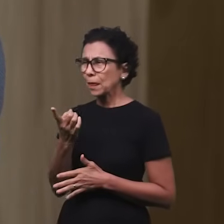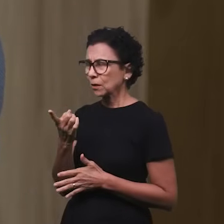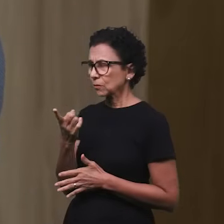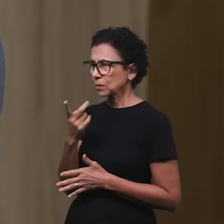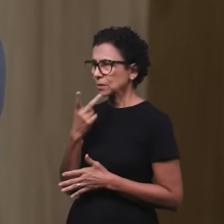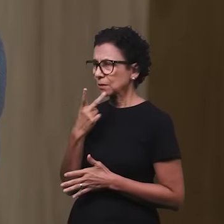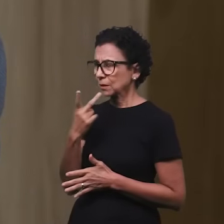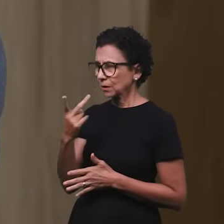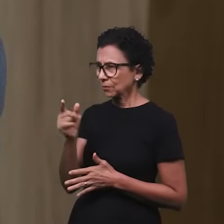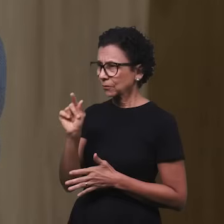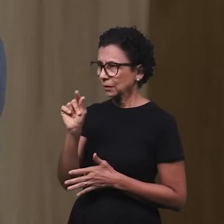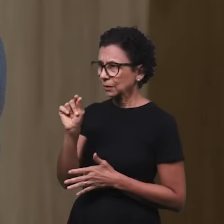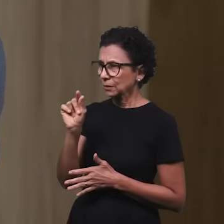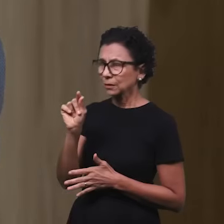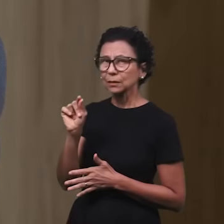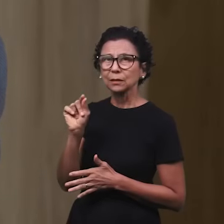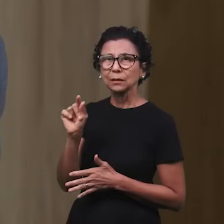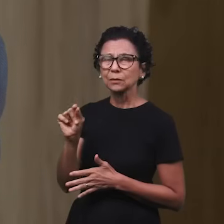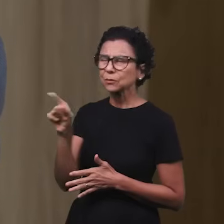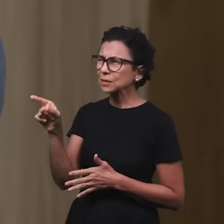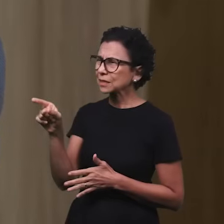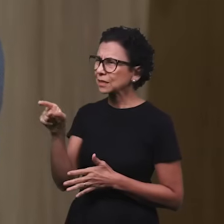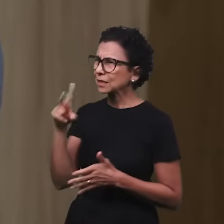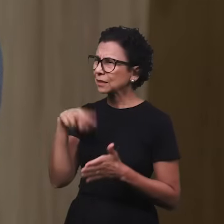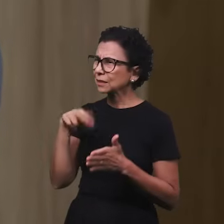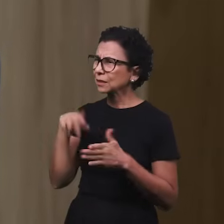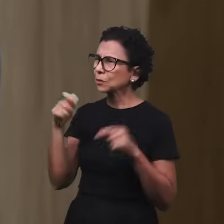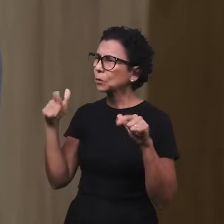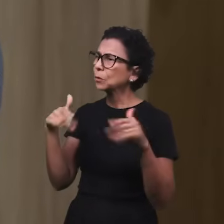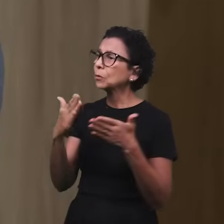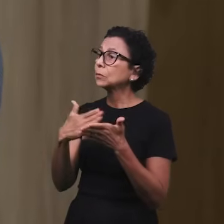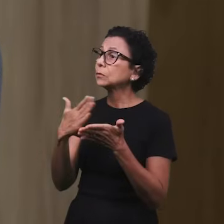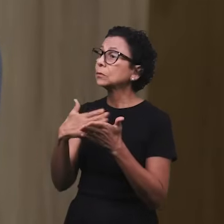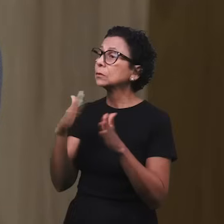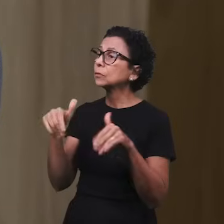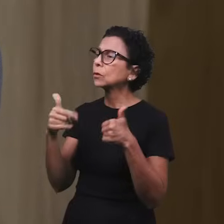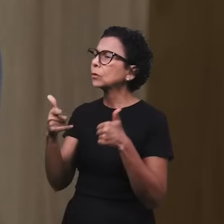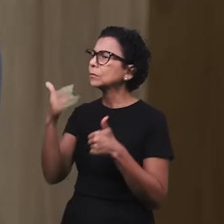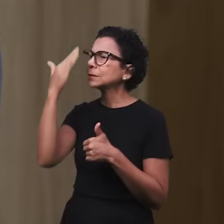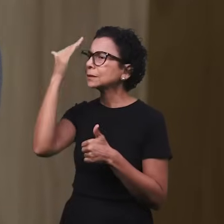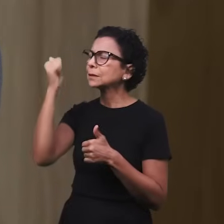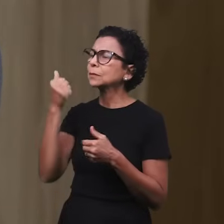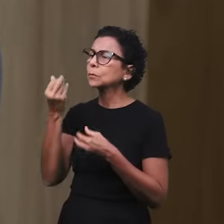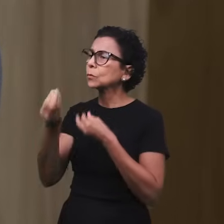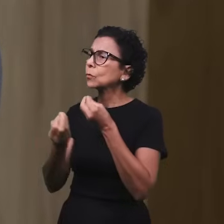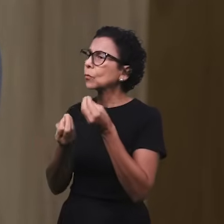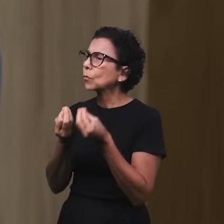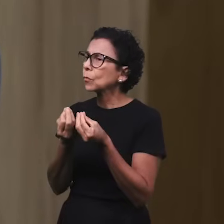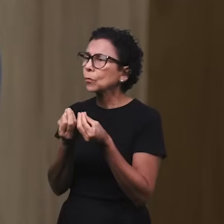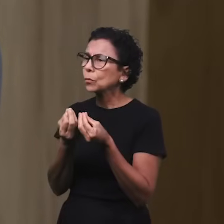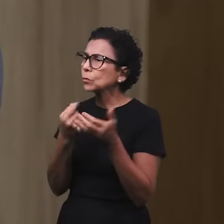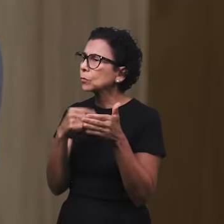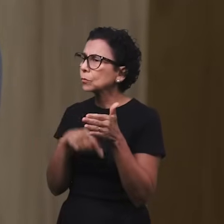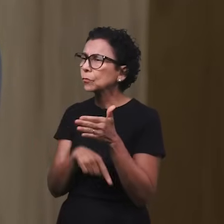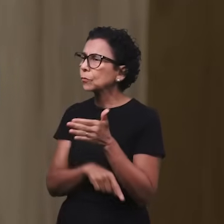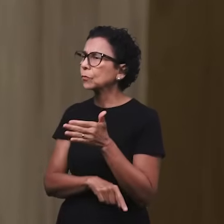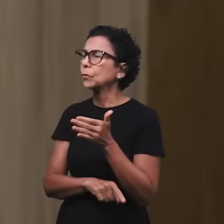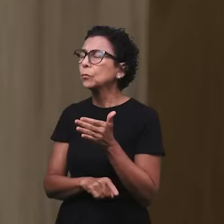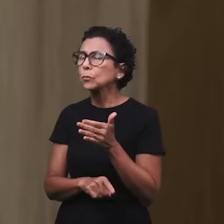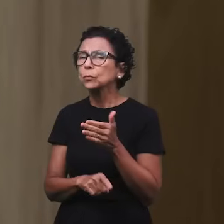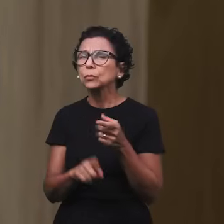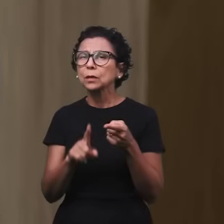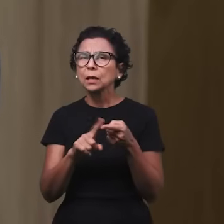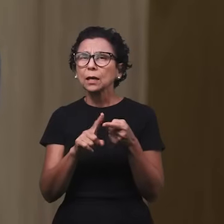irmão está falando, leu em algum livro? Como é que o irmão está sabendo disso? Isso é uma coisa tão profunda. Falei para eles a respeito